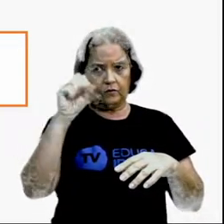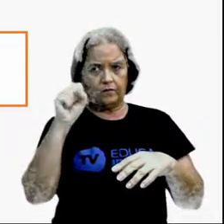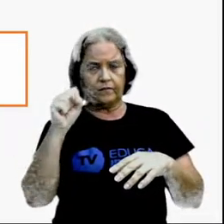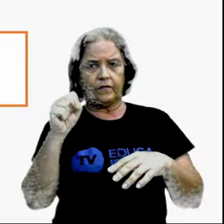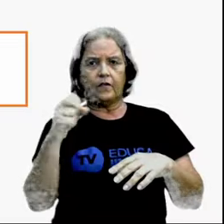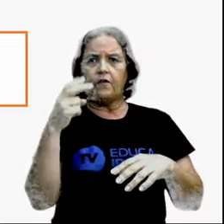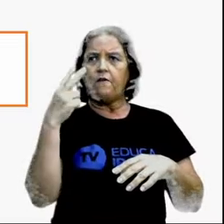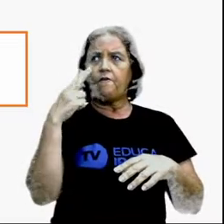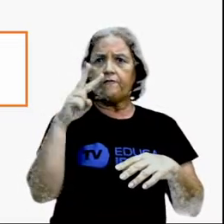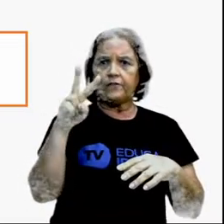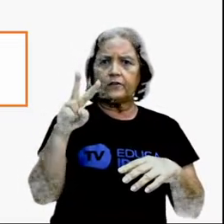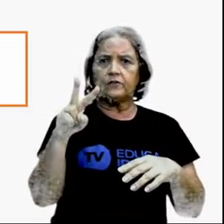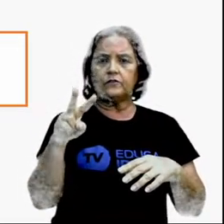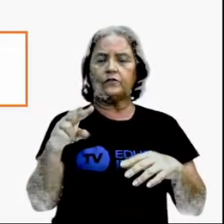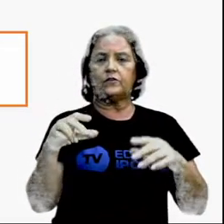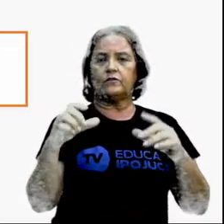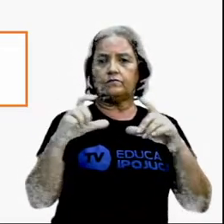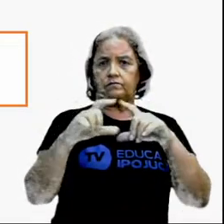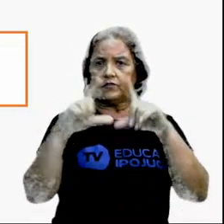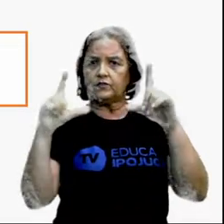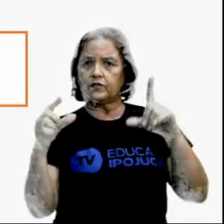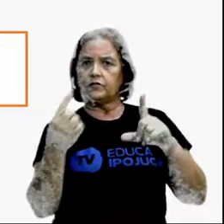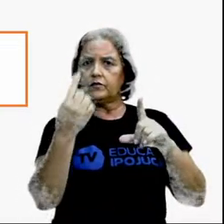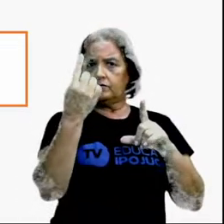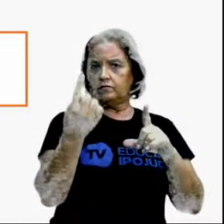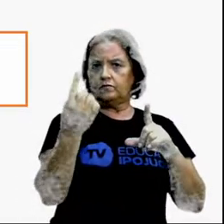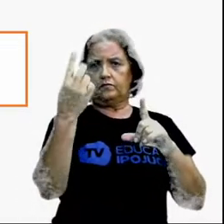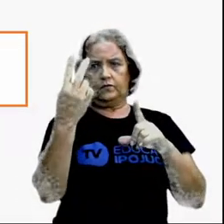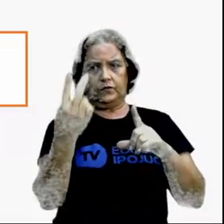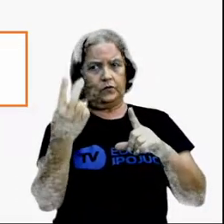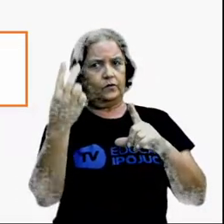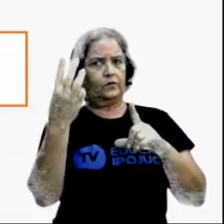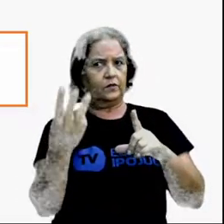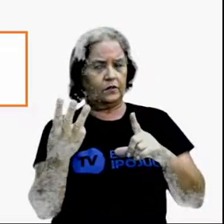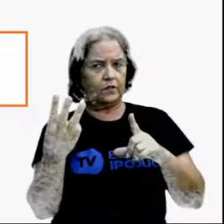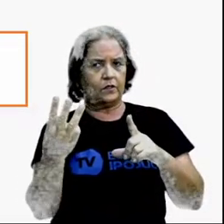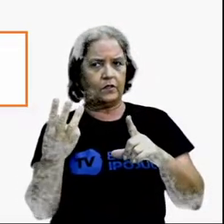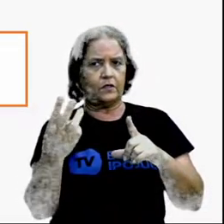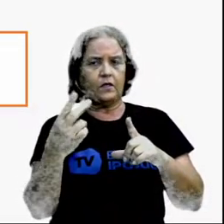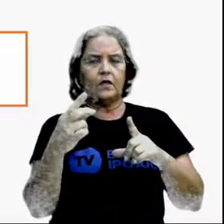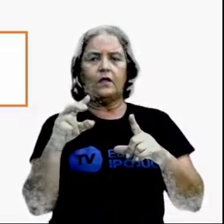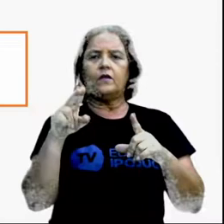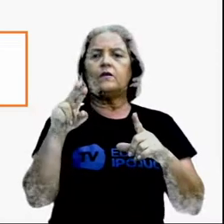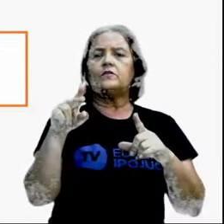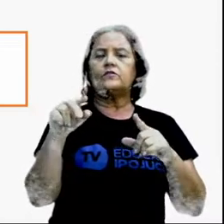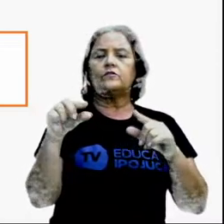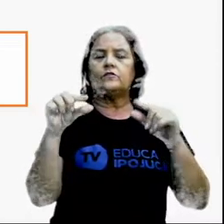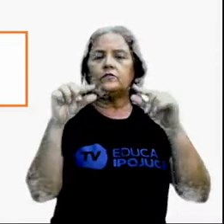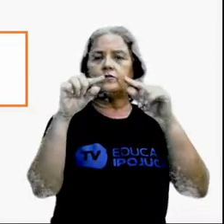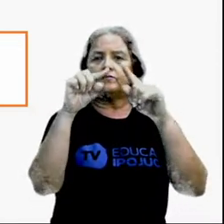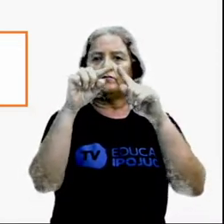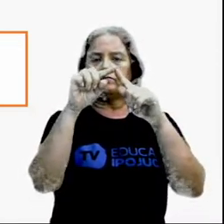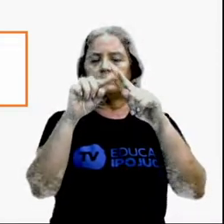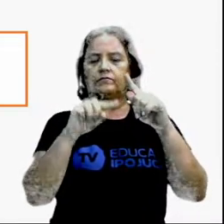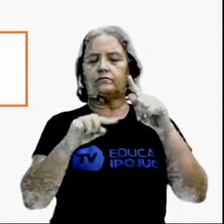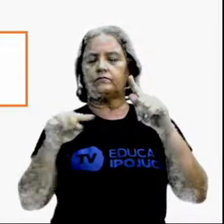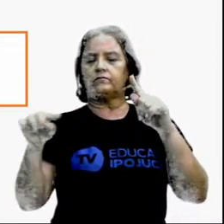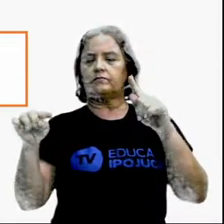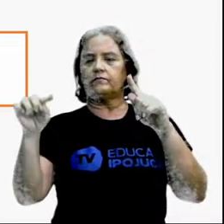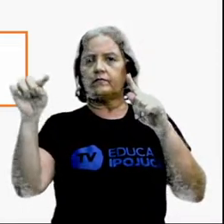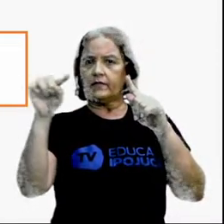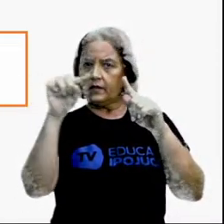1, 2 e 3, apesar de serem retângulos, nenhuma delas é